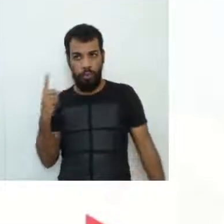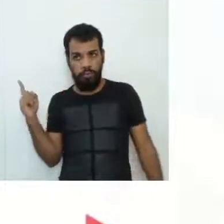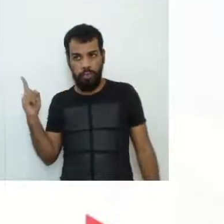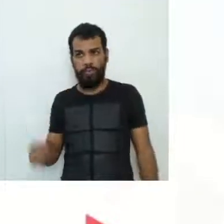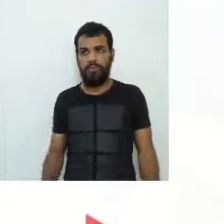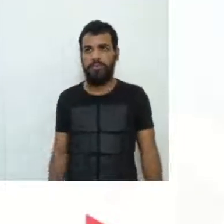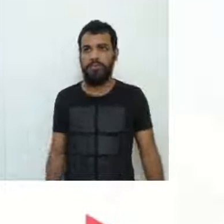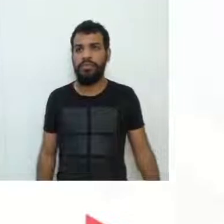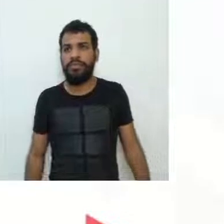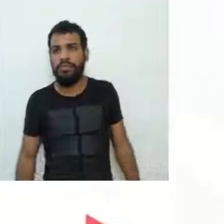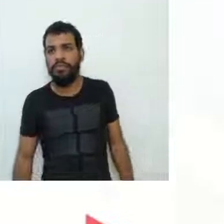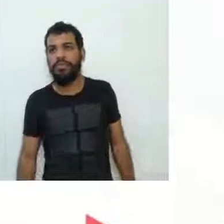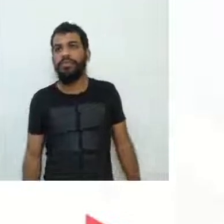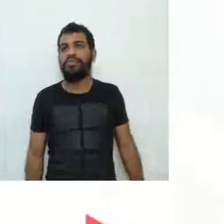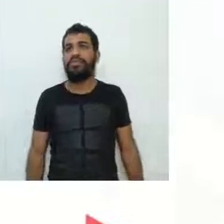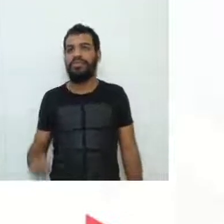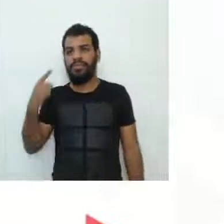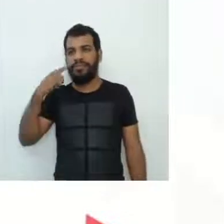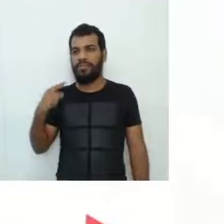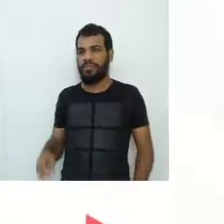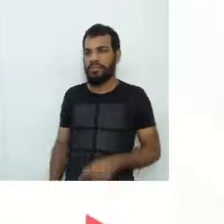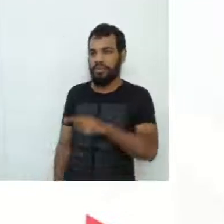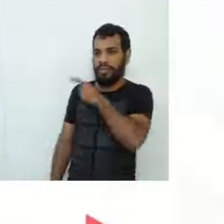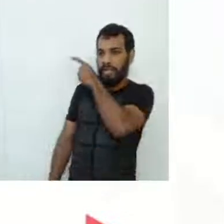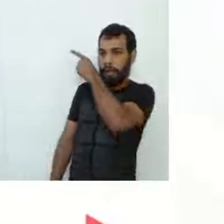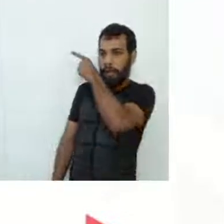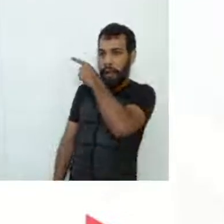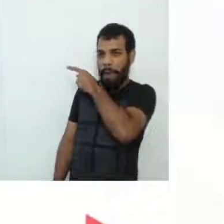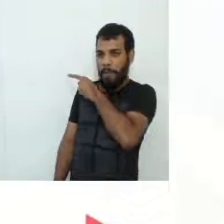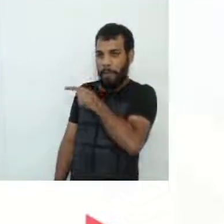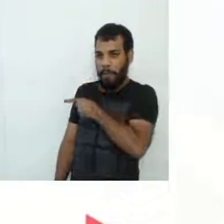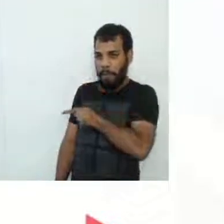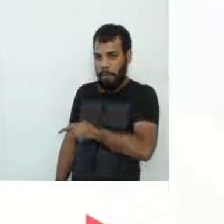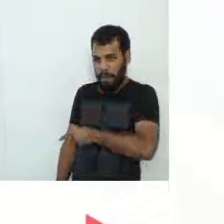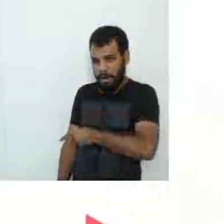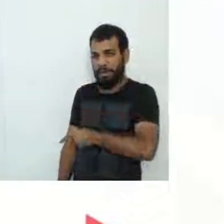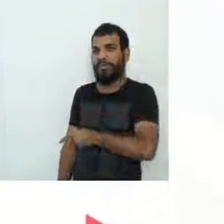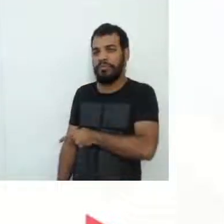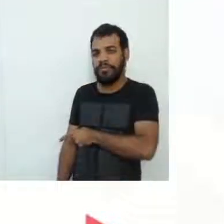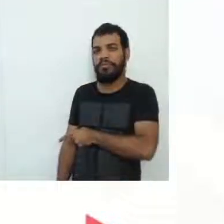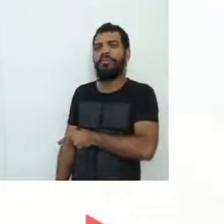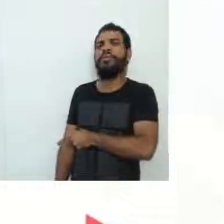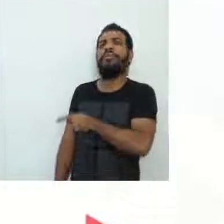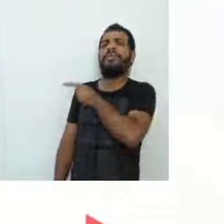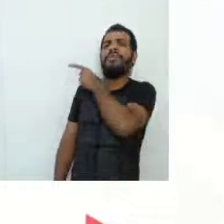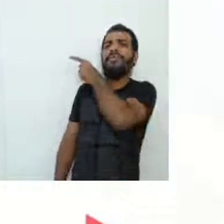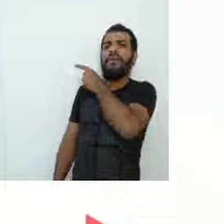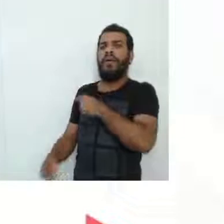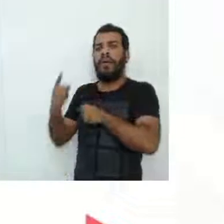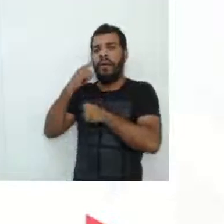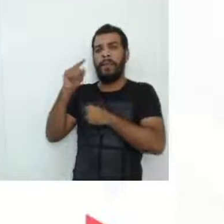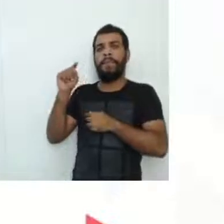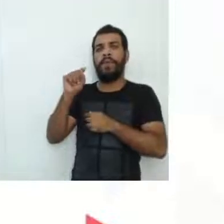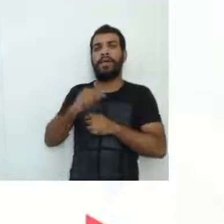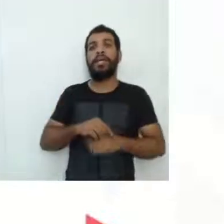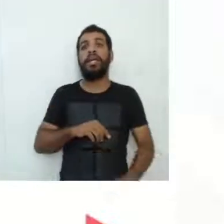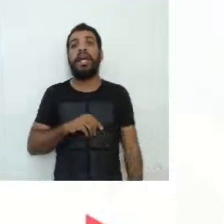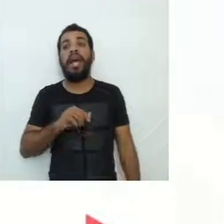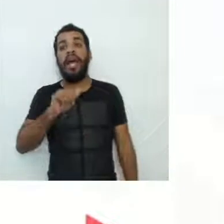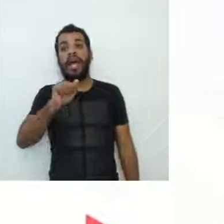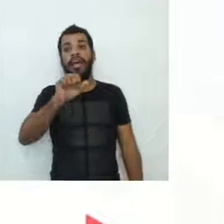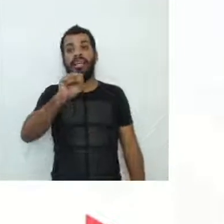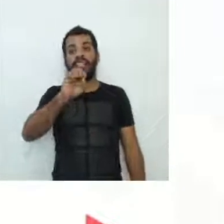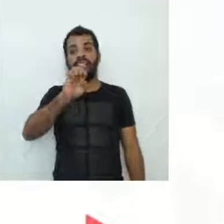palavras assembleia, ideia, colmeia e plateia, todas elas são paroxítonas, ou seja, a